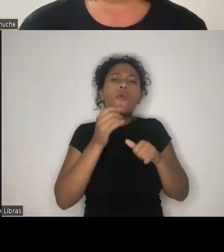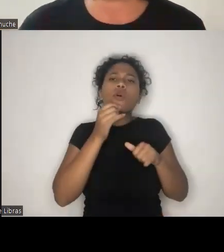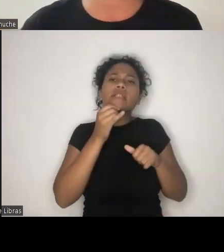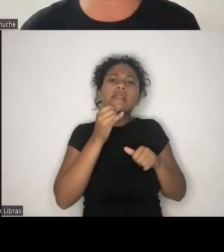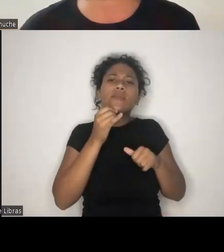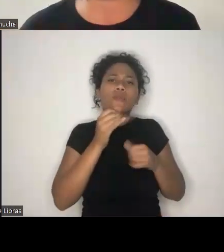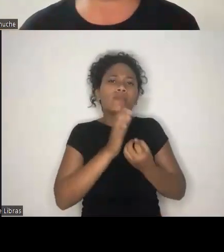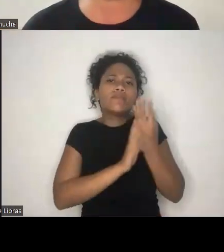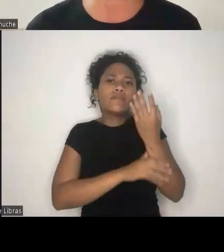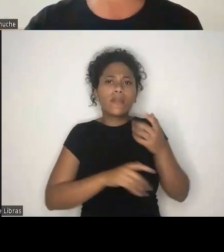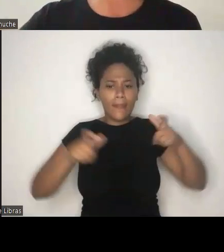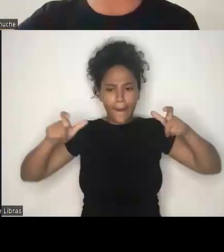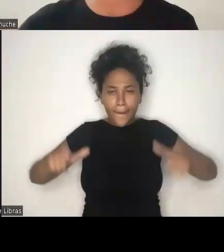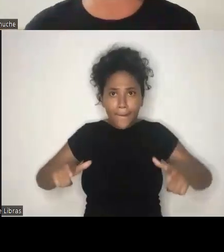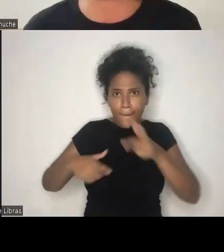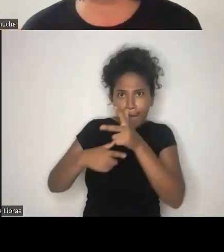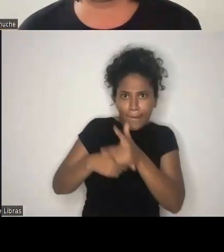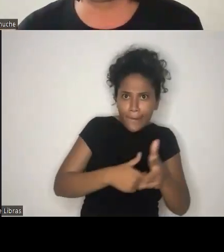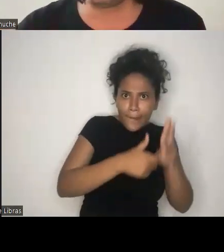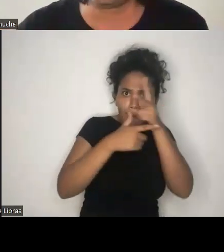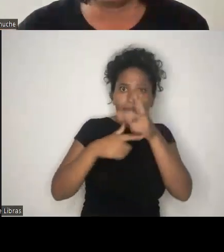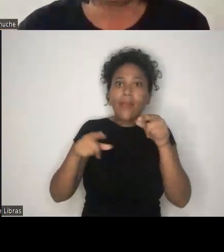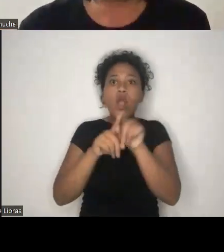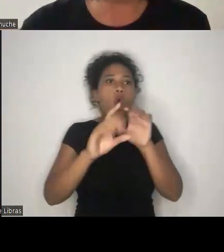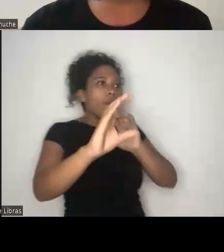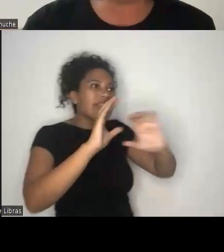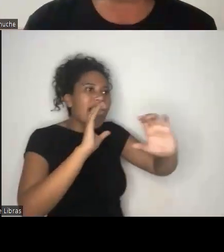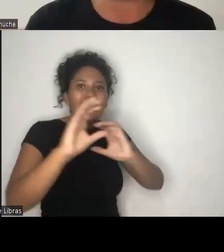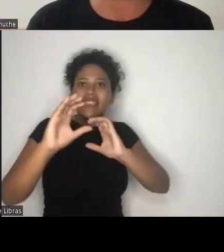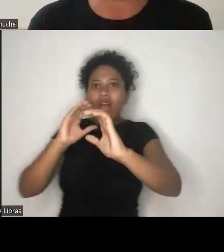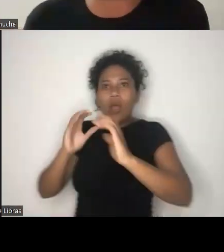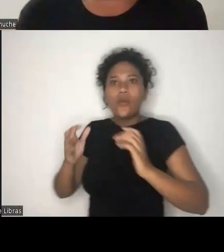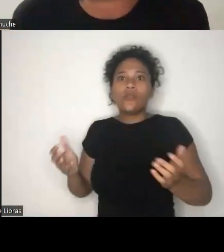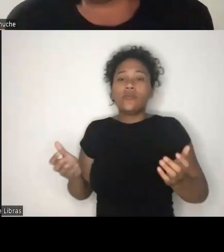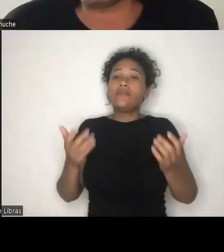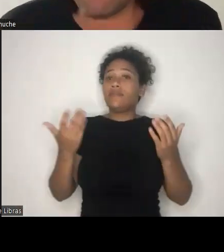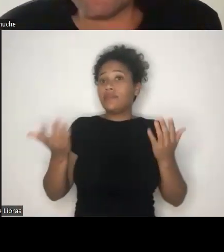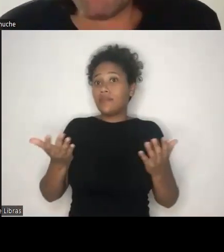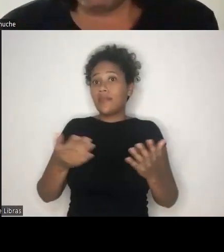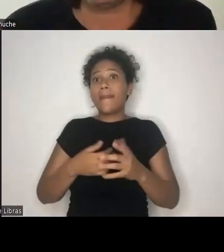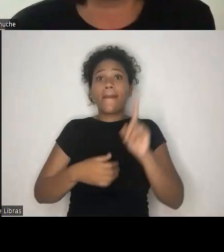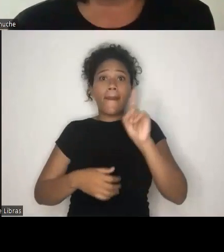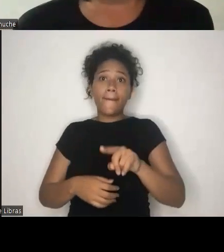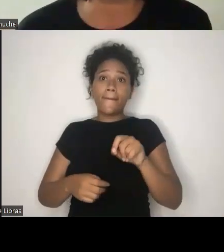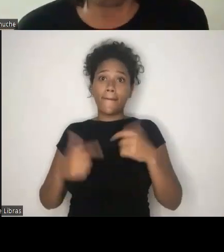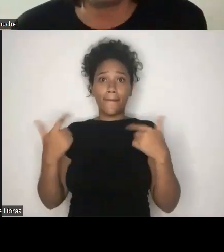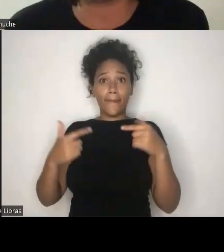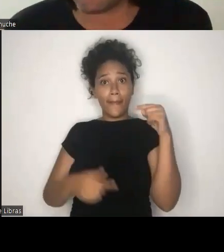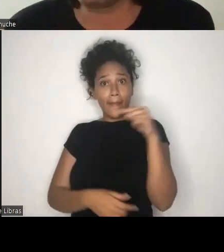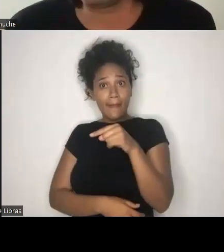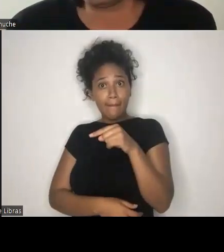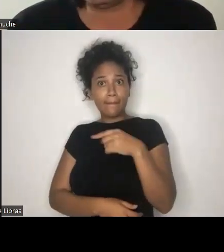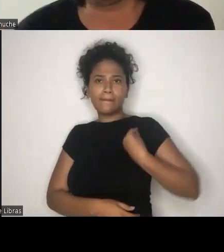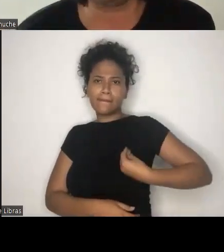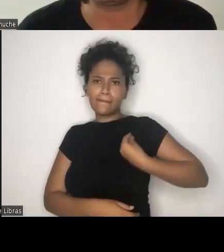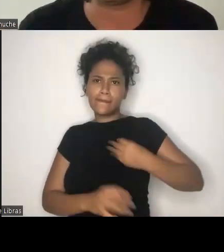a suíte de comunicação tudo então é para executar um trabalho desse existe muita